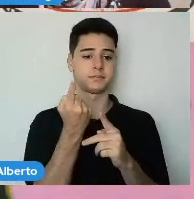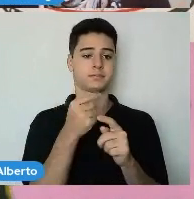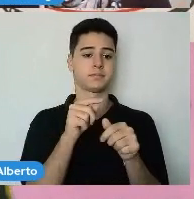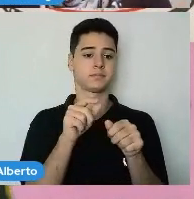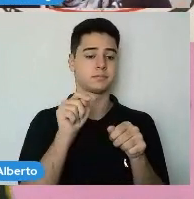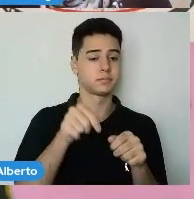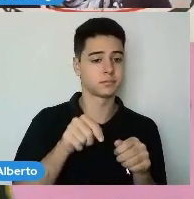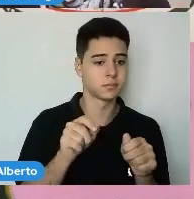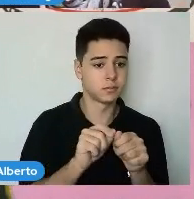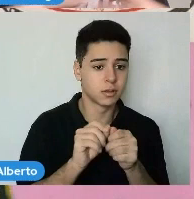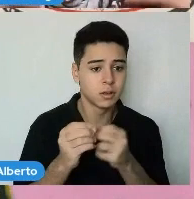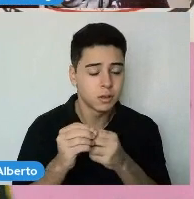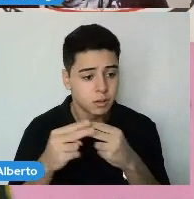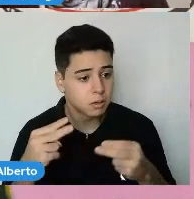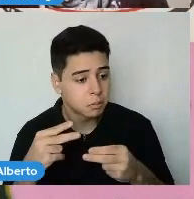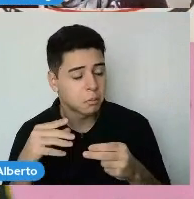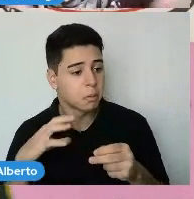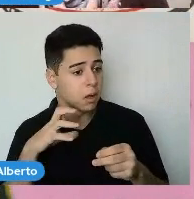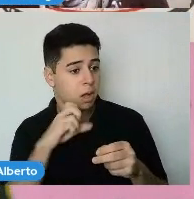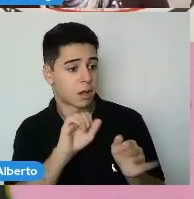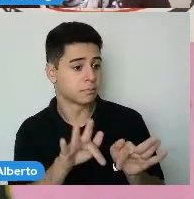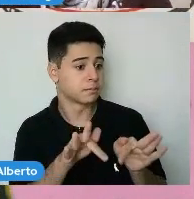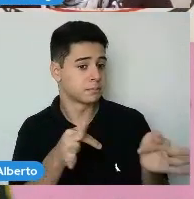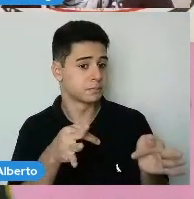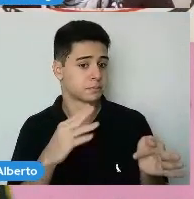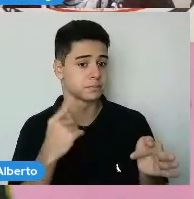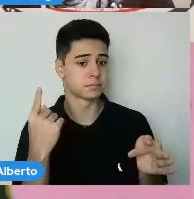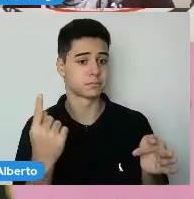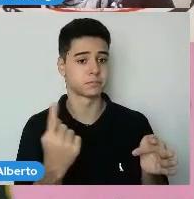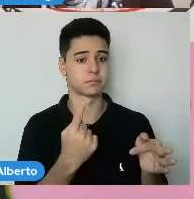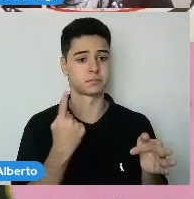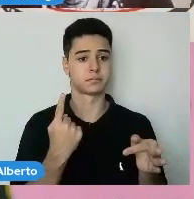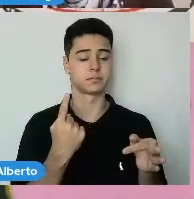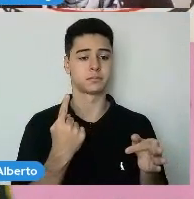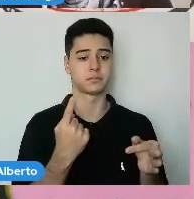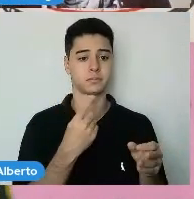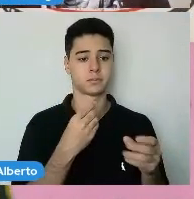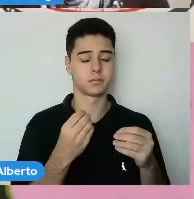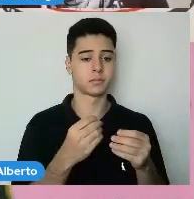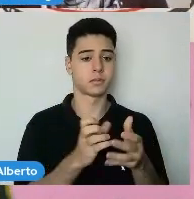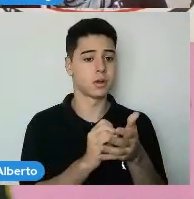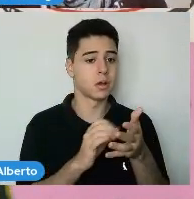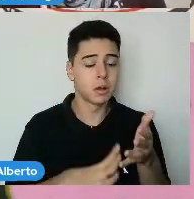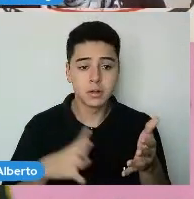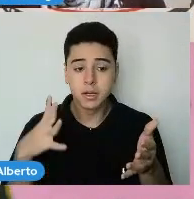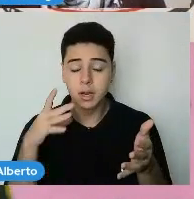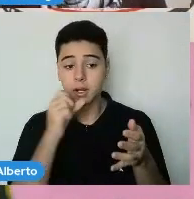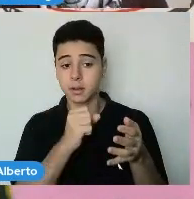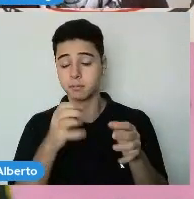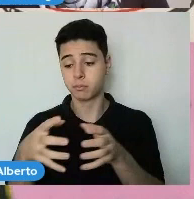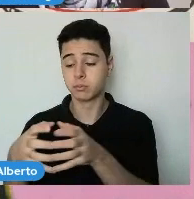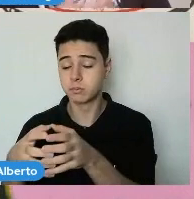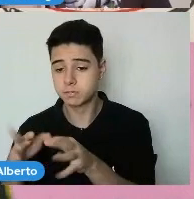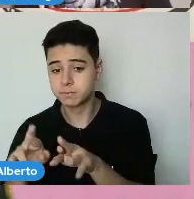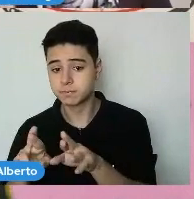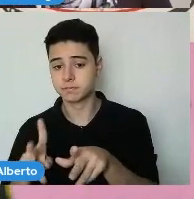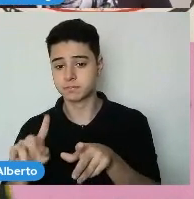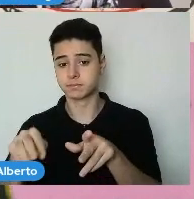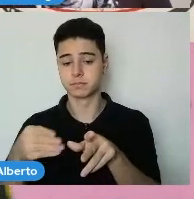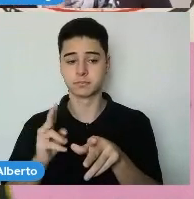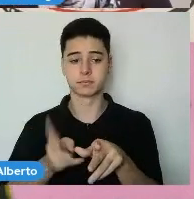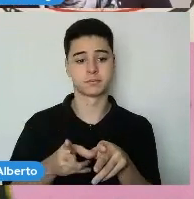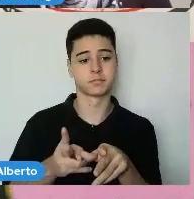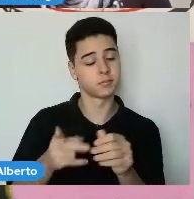de ação prática, né? Quando a gente propõe algum tipo de ação prática para um grupo, sempre tem